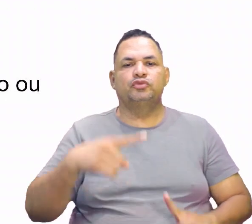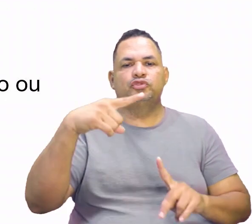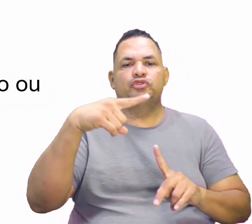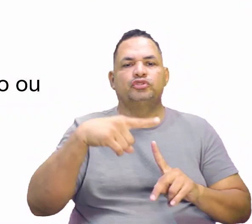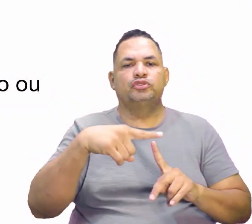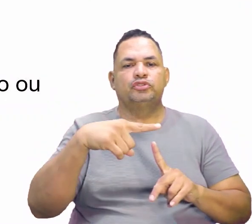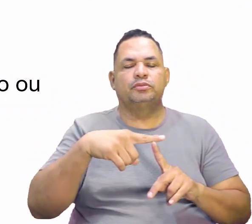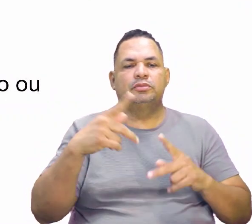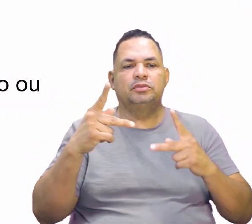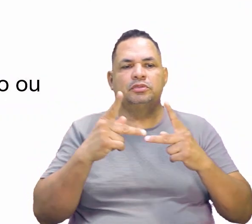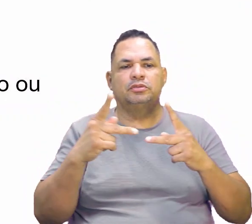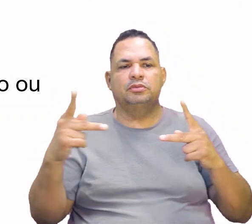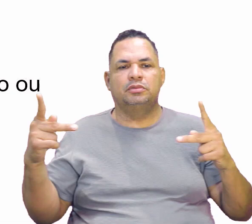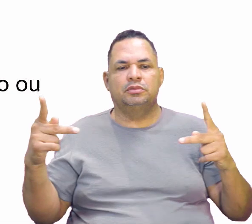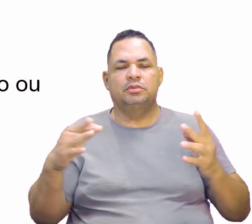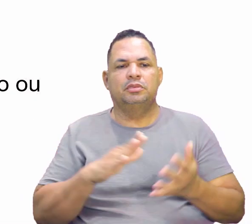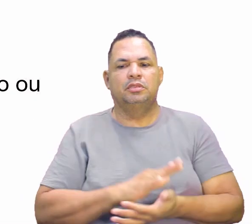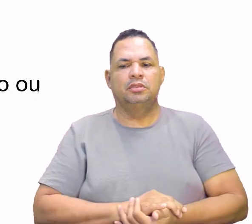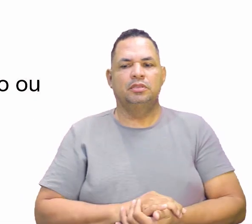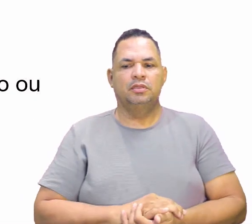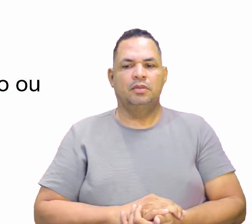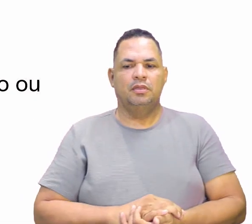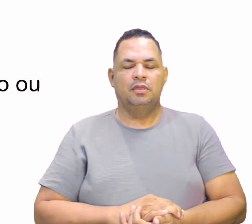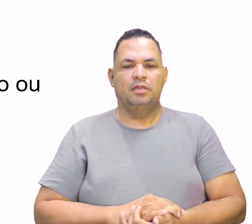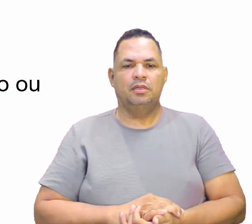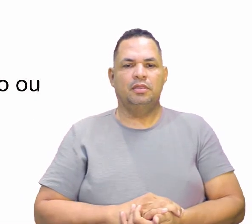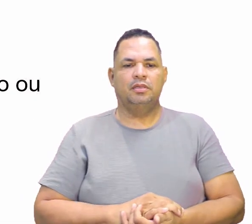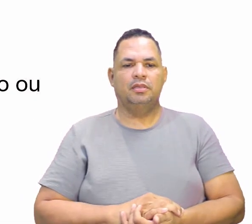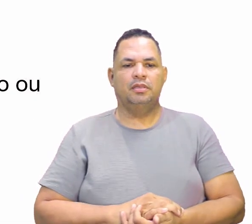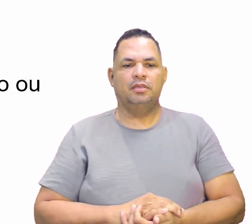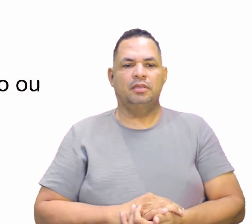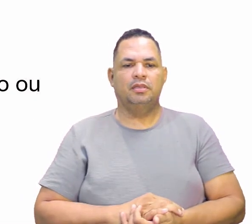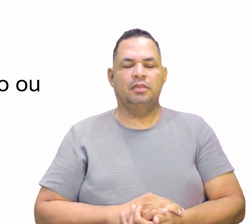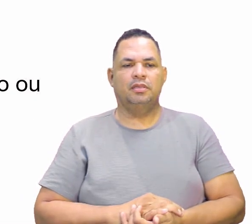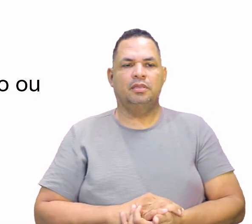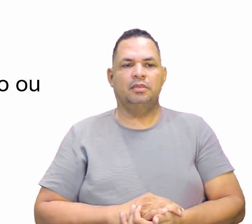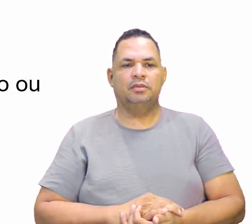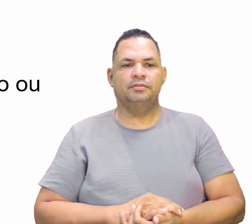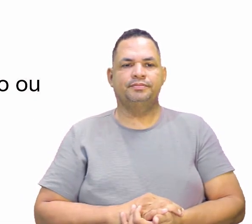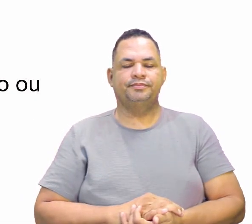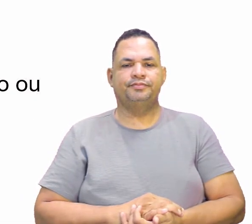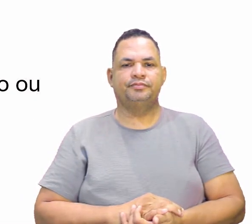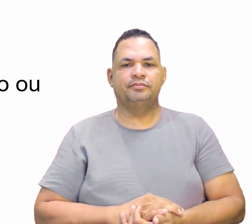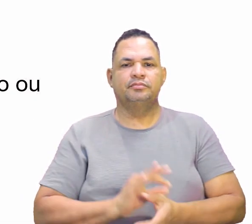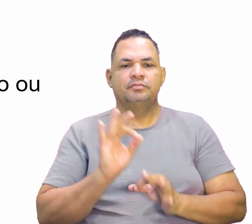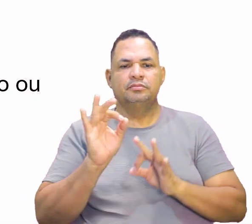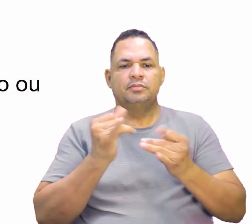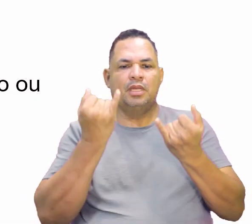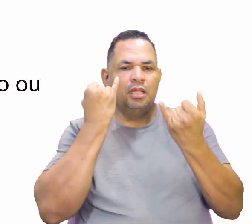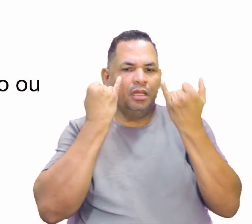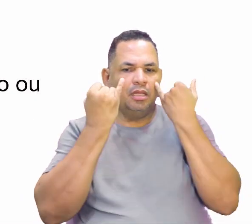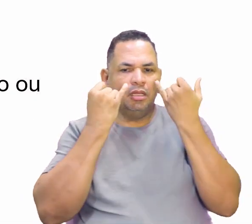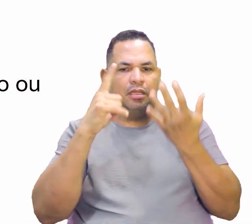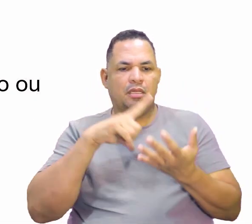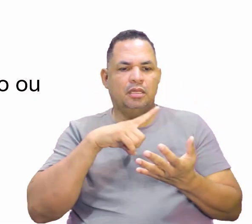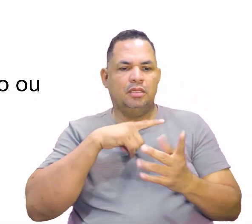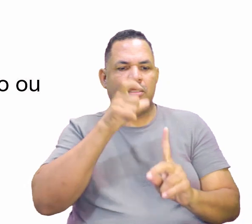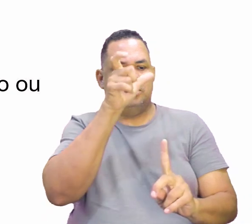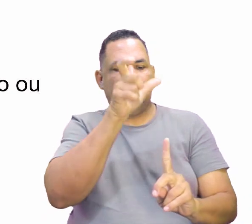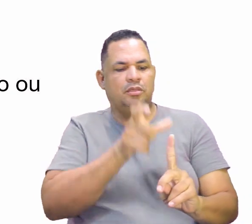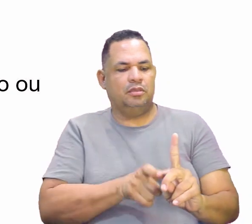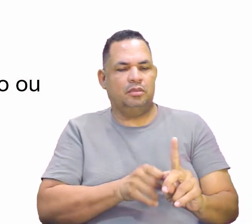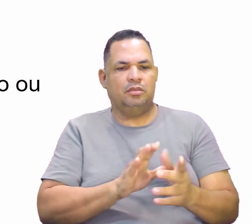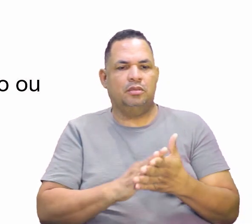Tipos de predicado, né? Agora vamos estar relacionado a quê? Lá o predicado, a informação que eu tenho do sujeito. Que